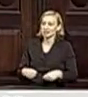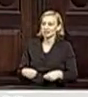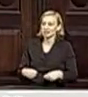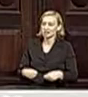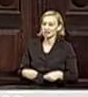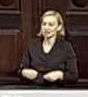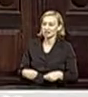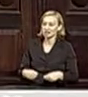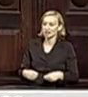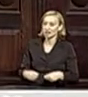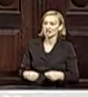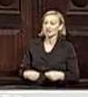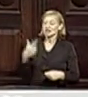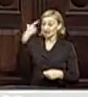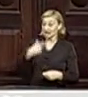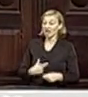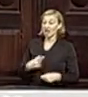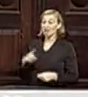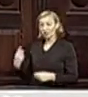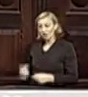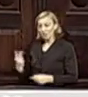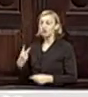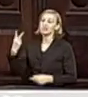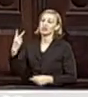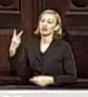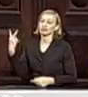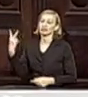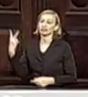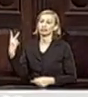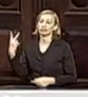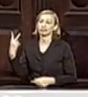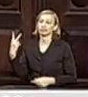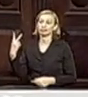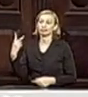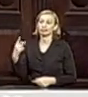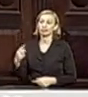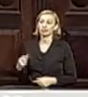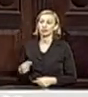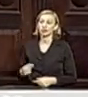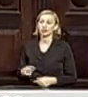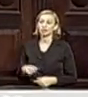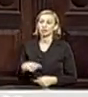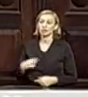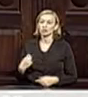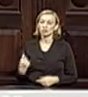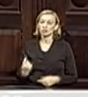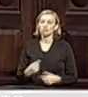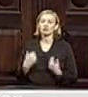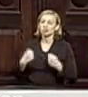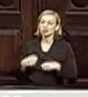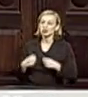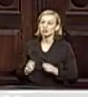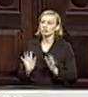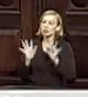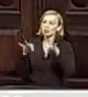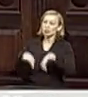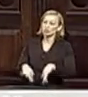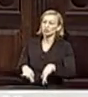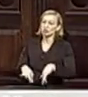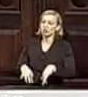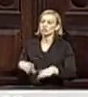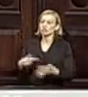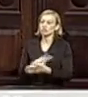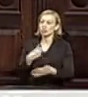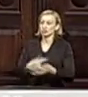fazer o debate sobre gestão na saúde, para a gente encaminhar o fim das organizações sociais. E